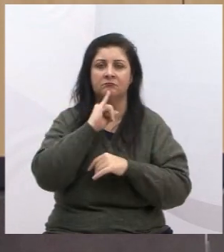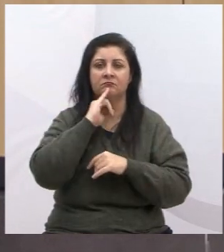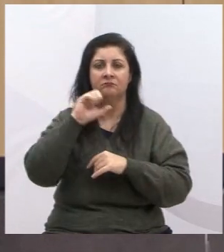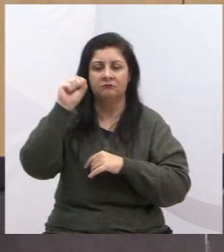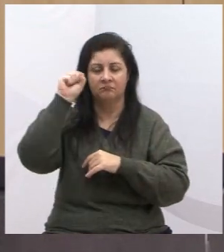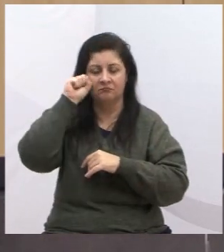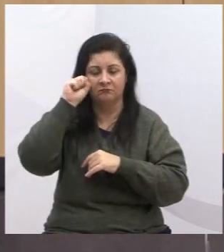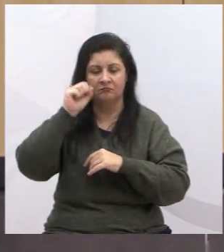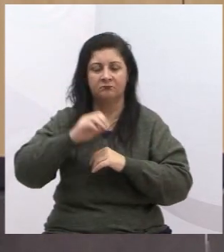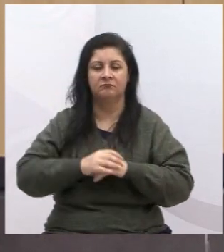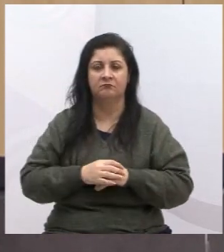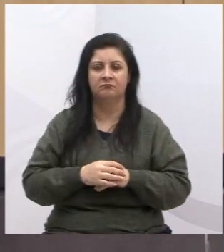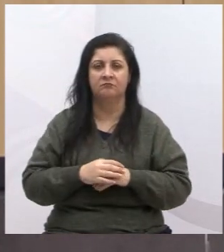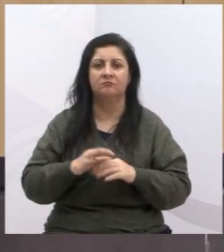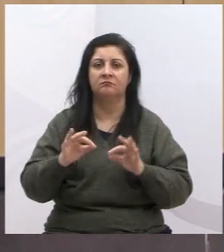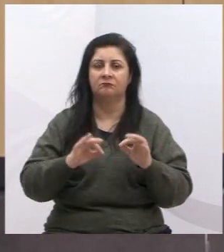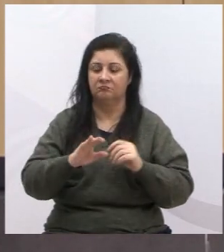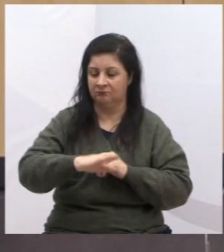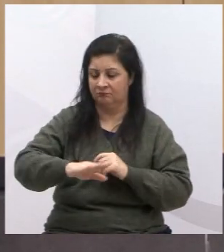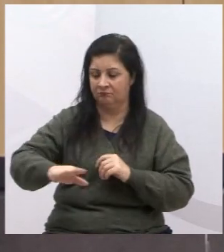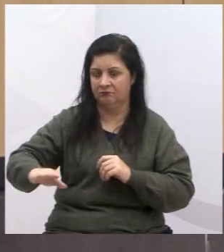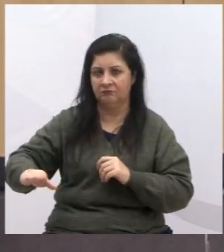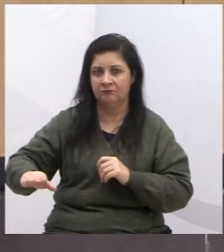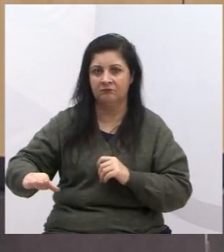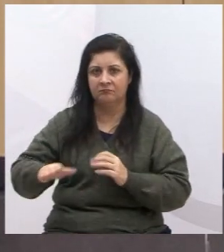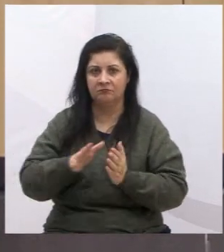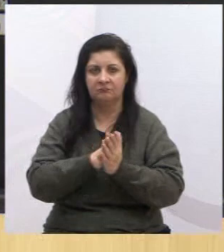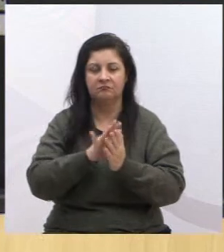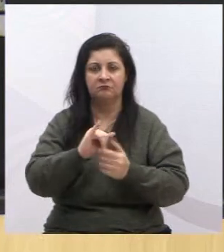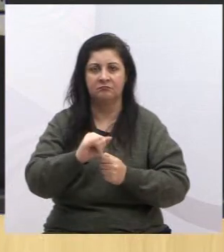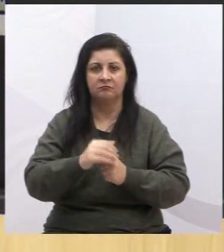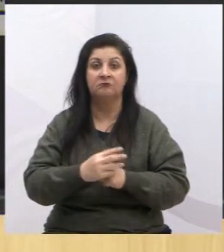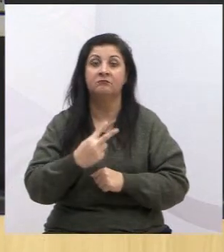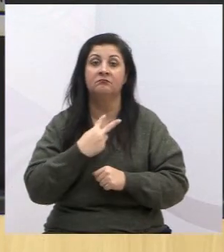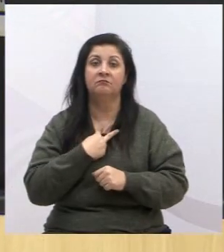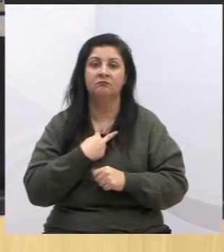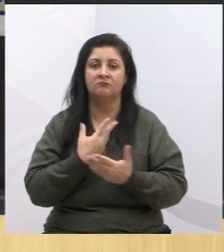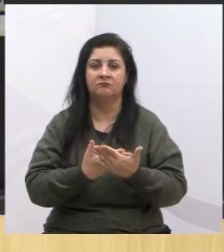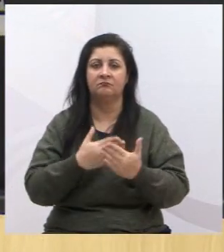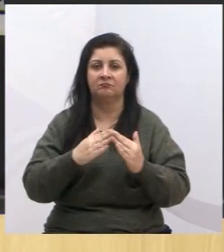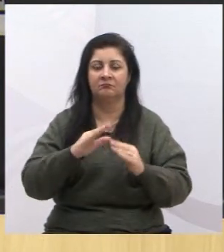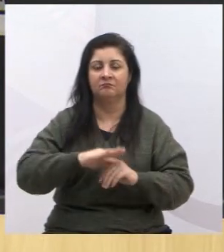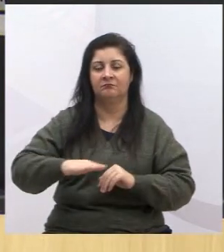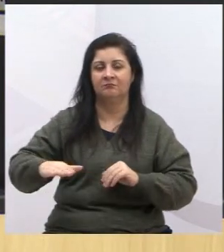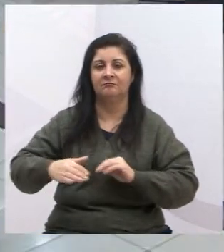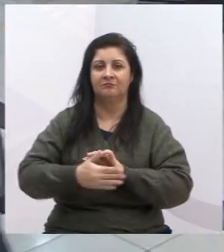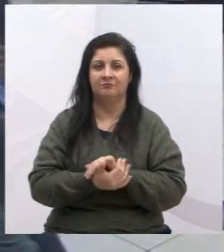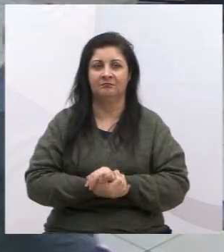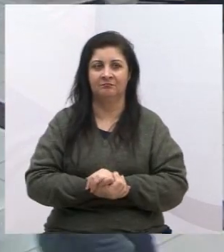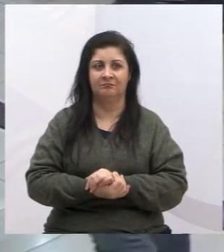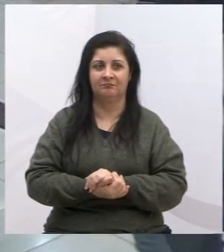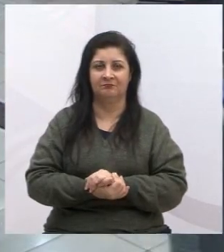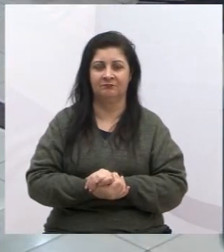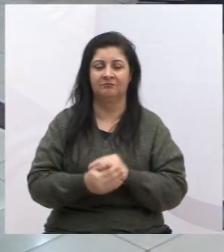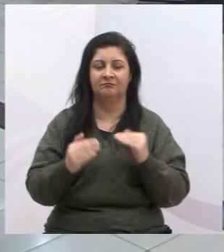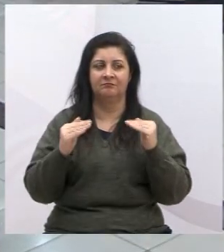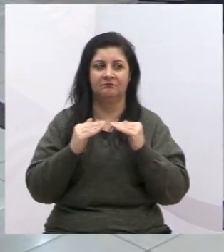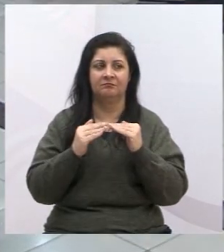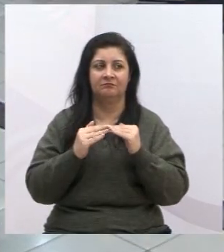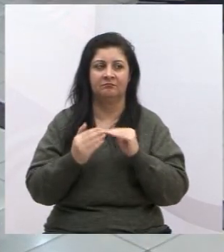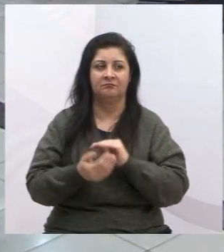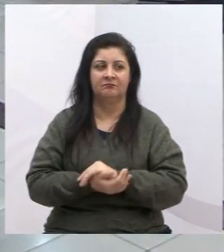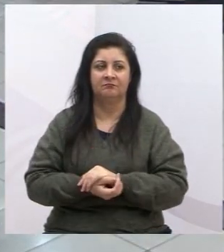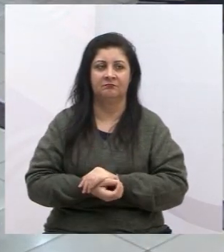estar proporcionando às crianças de Jacareí, essas vagas em creches, no caso. Meu voto será favorável